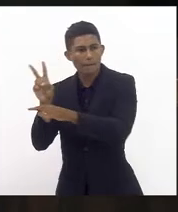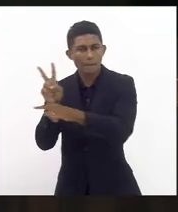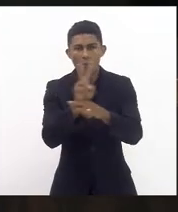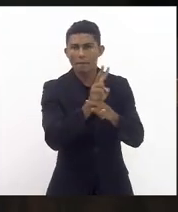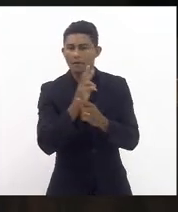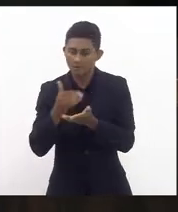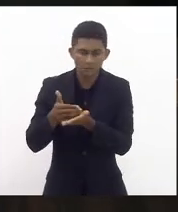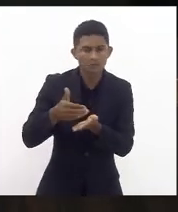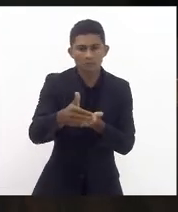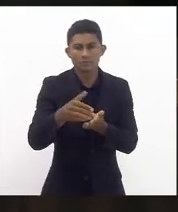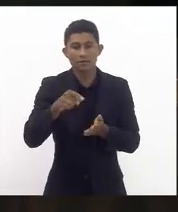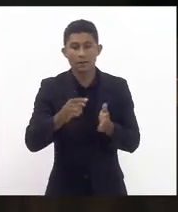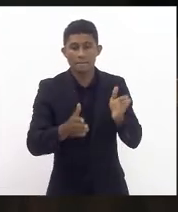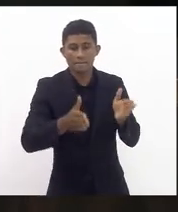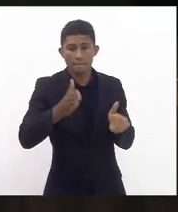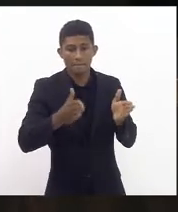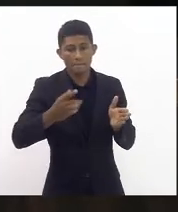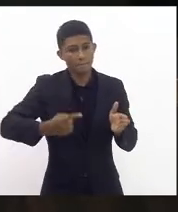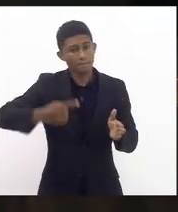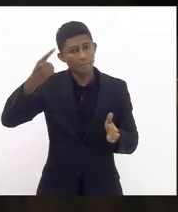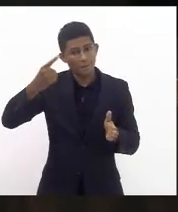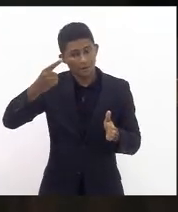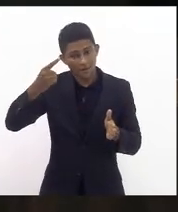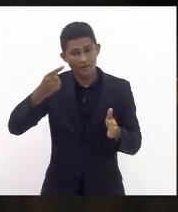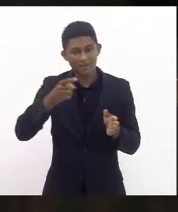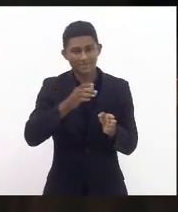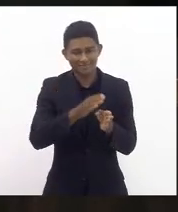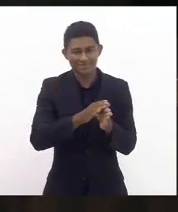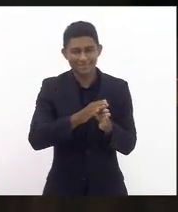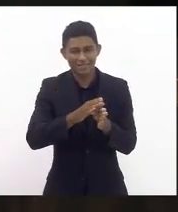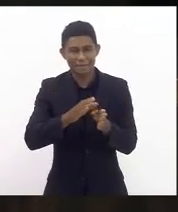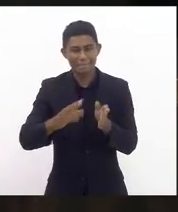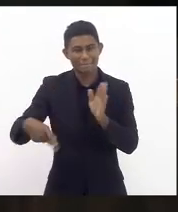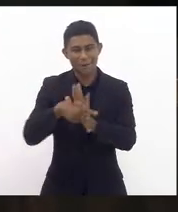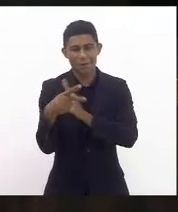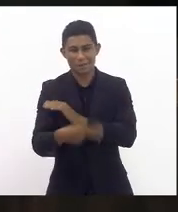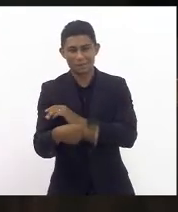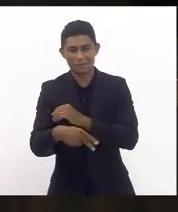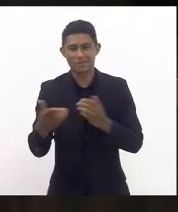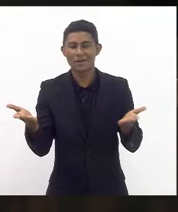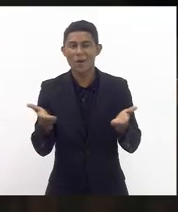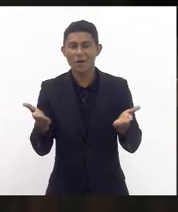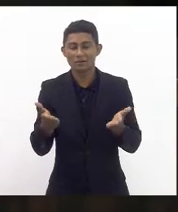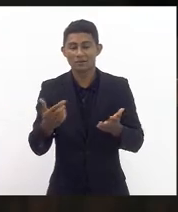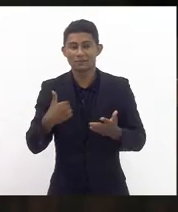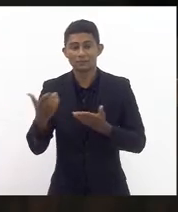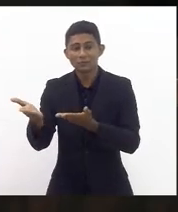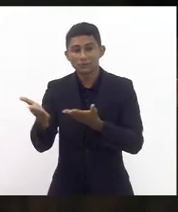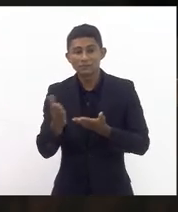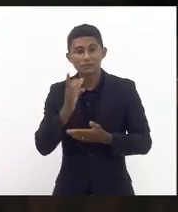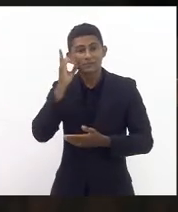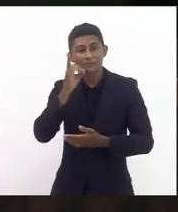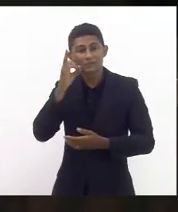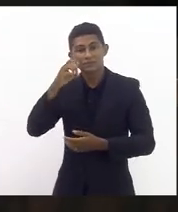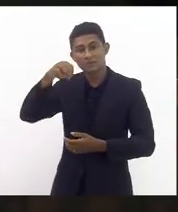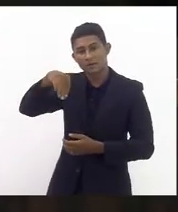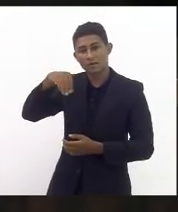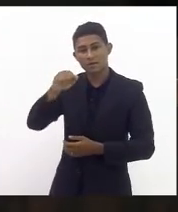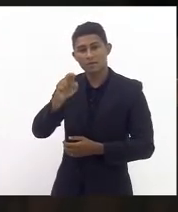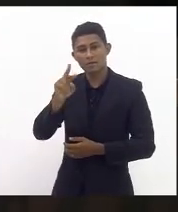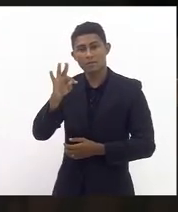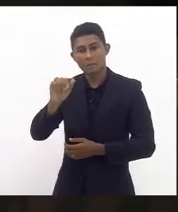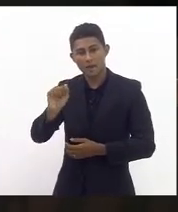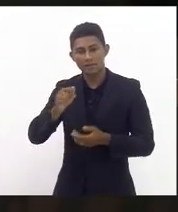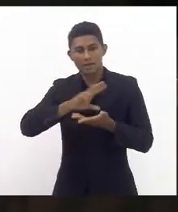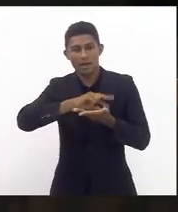trabalhos. Está aberta a primeira sessão extraordinária do dia. A presidência convida a deputada Marta Rocha a fazer a leitura da ata